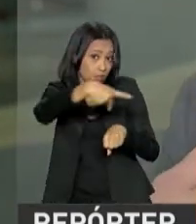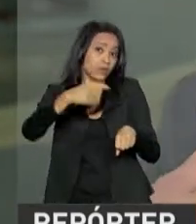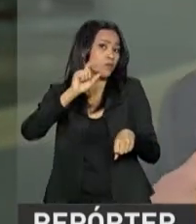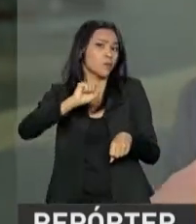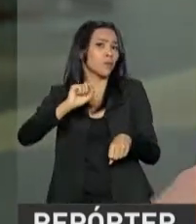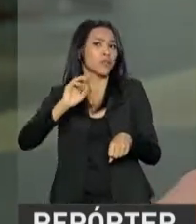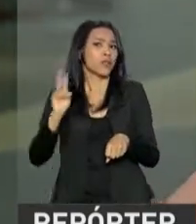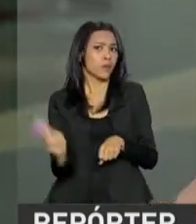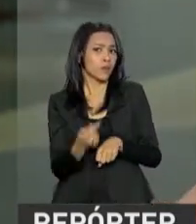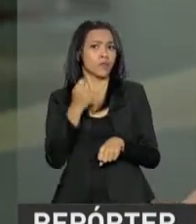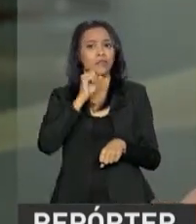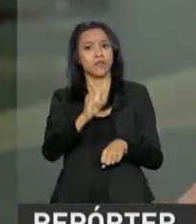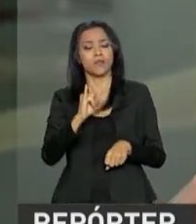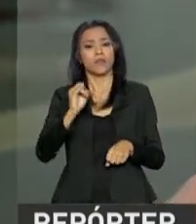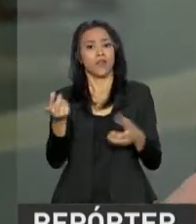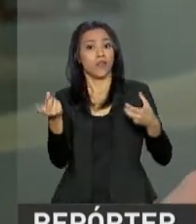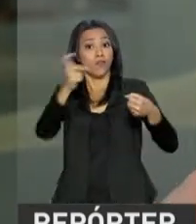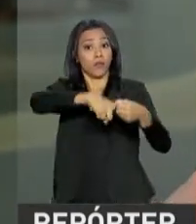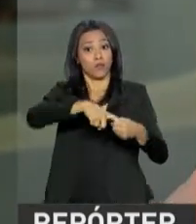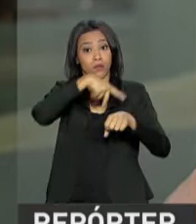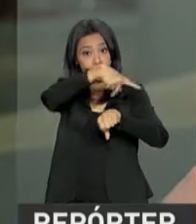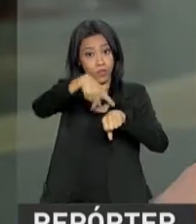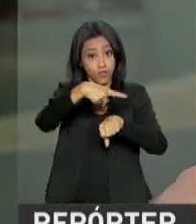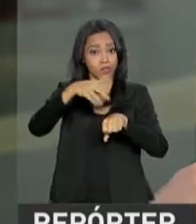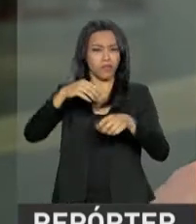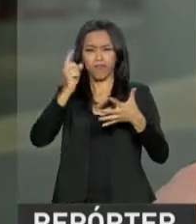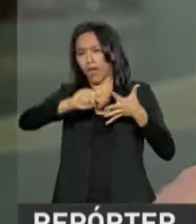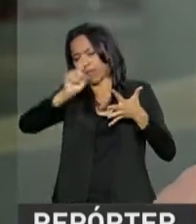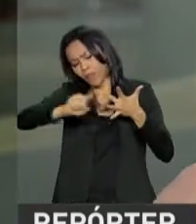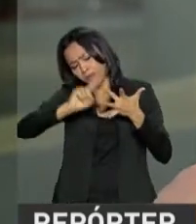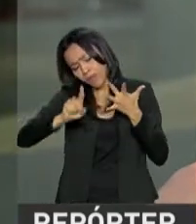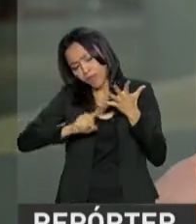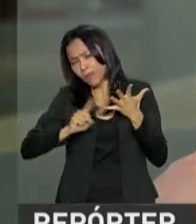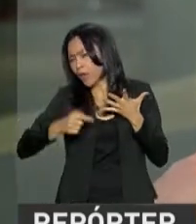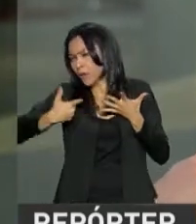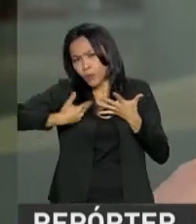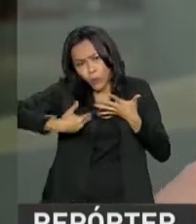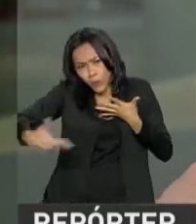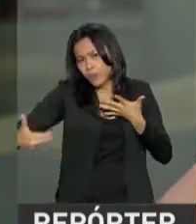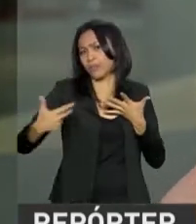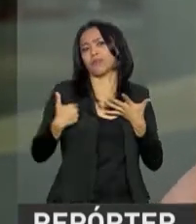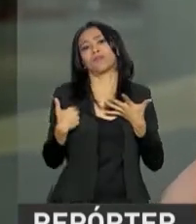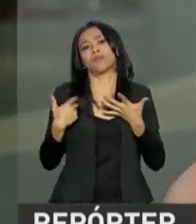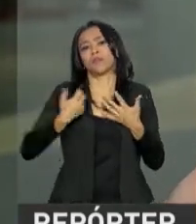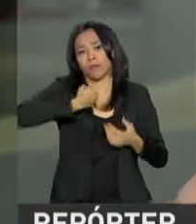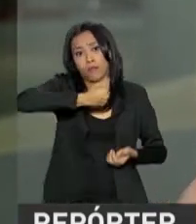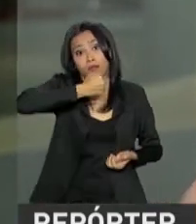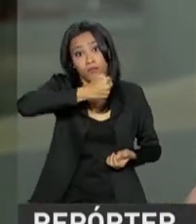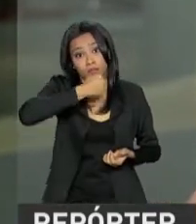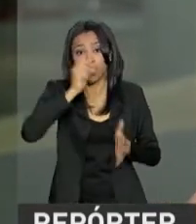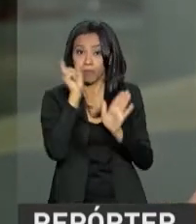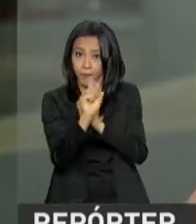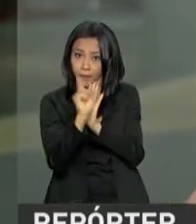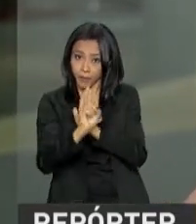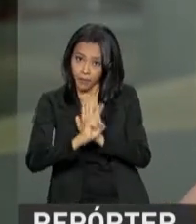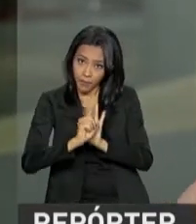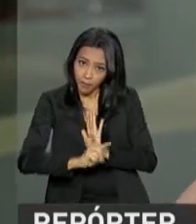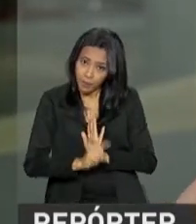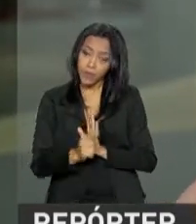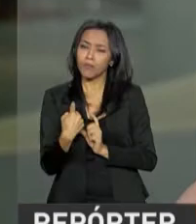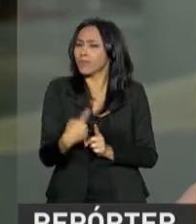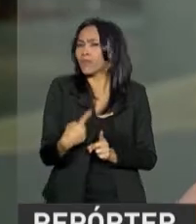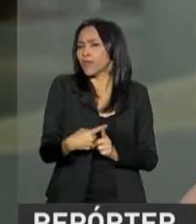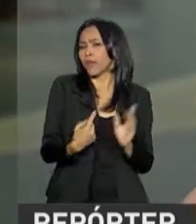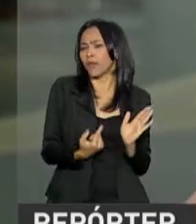aconteceria possivelmente ele retornar a seu país de origem a várias questões que podem estar por trás do do que ele